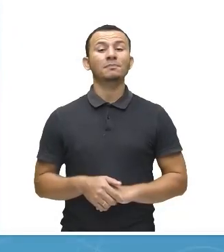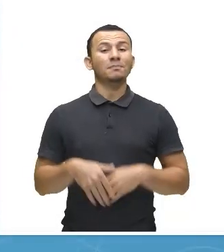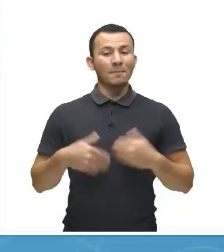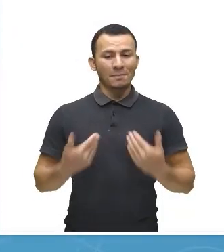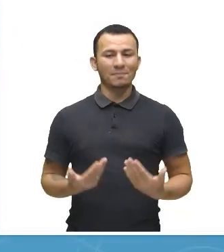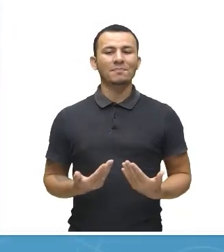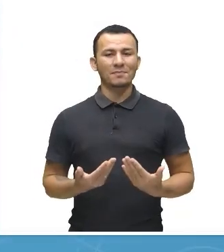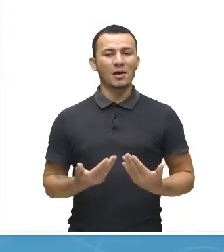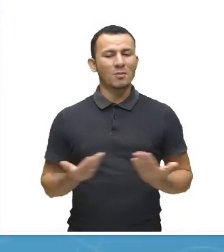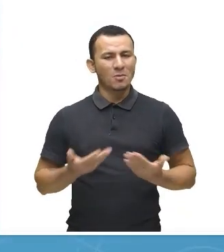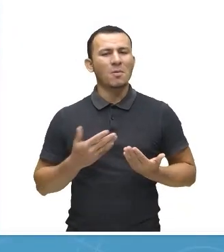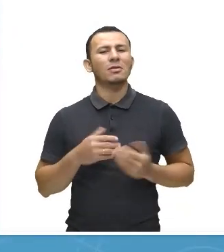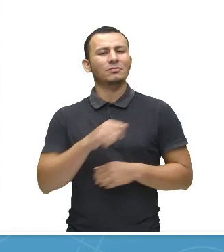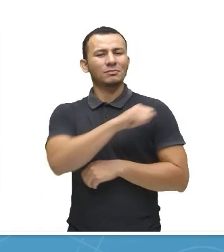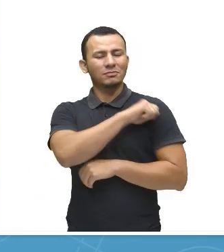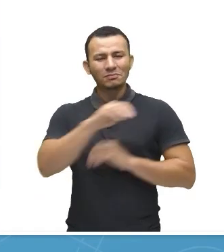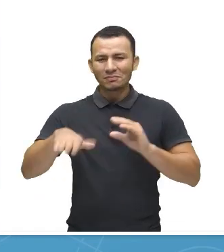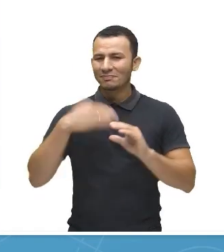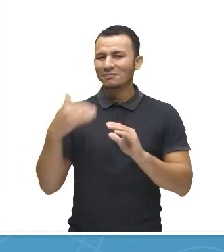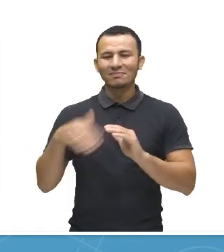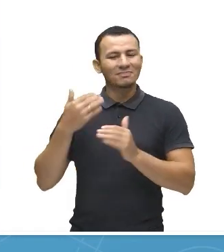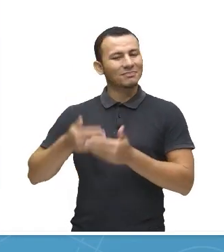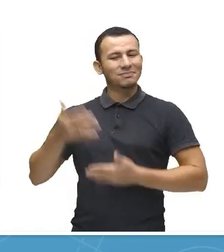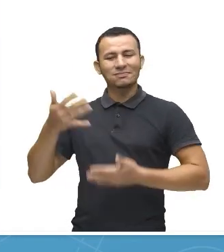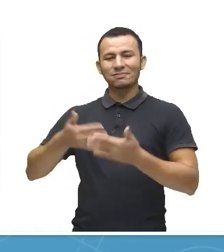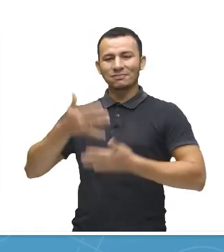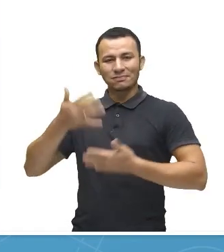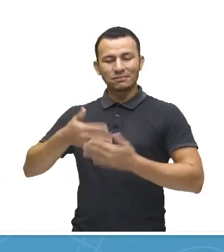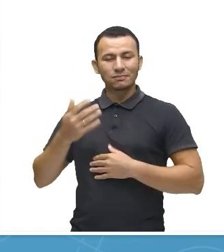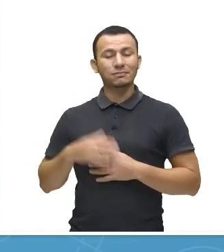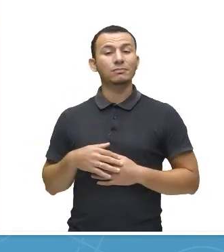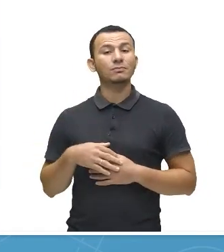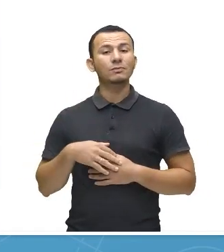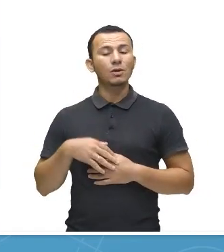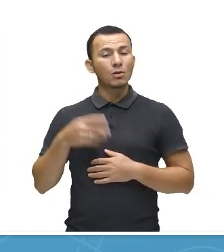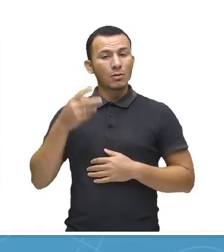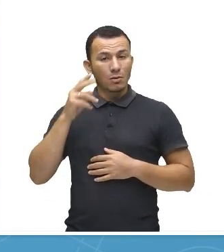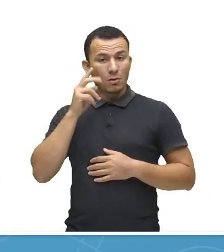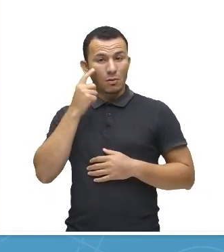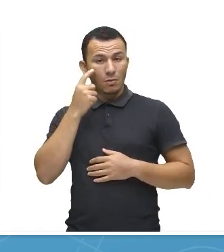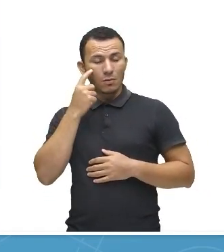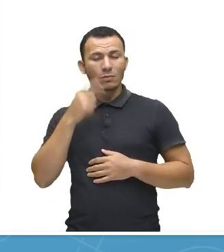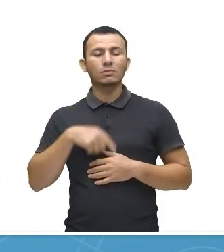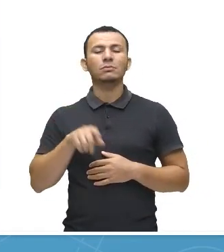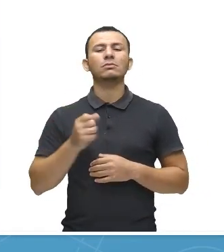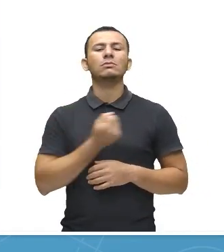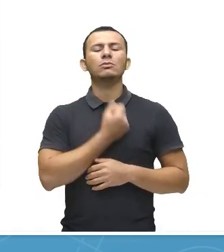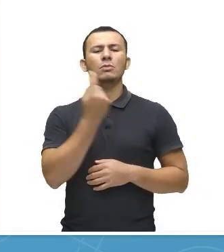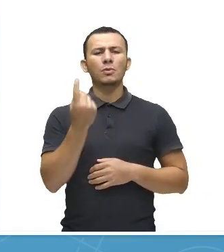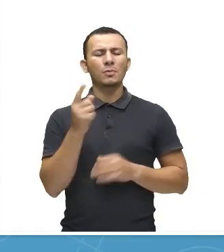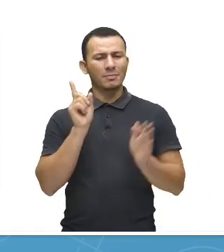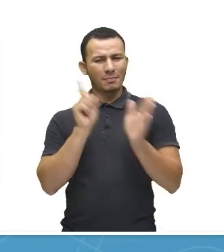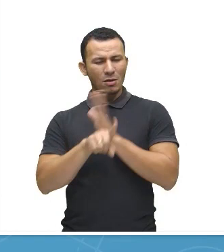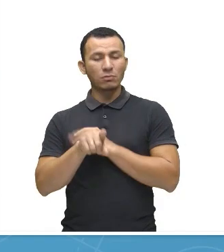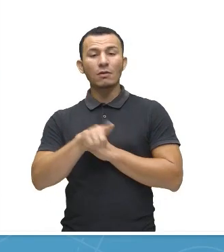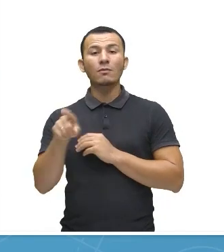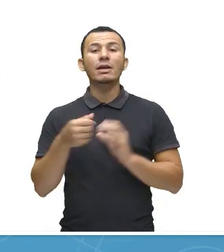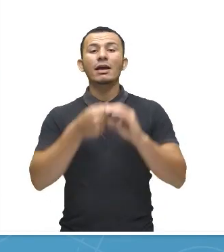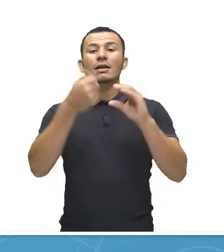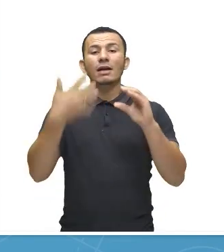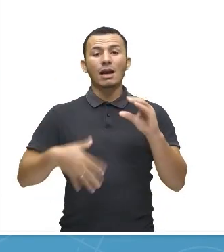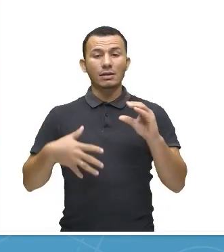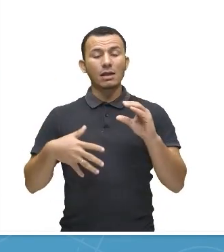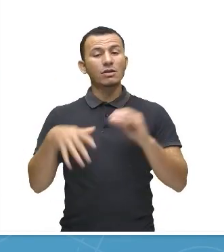Muito bem, muita participação no chat. Observem que a nossa primeira questão era para você identificar